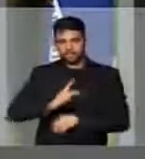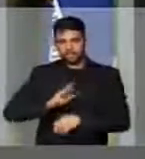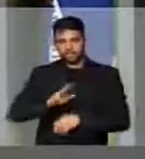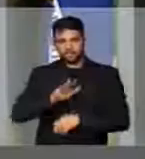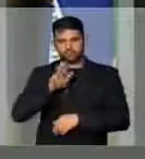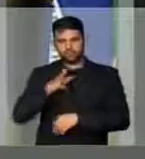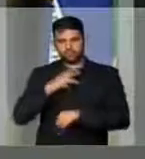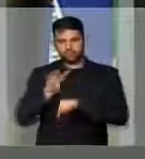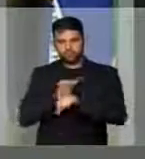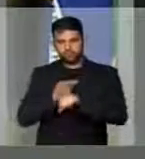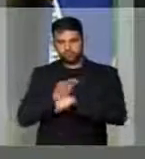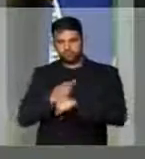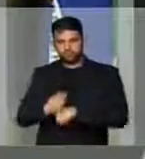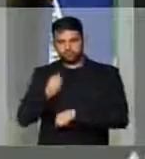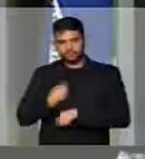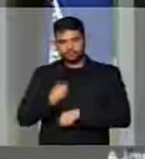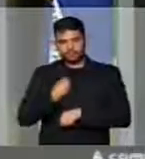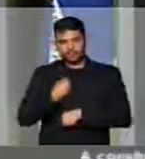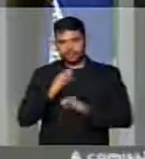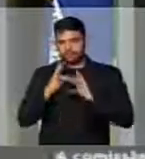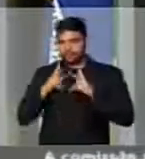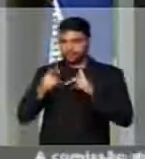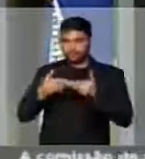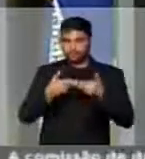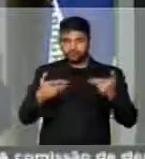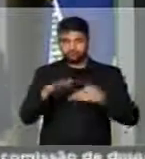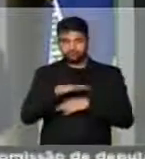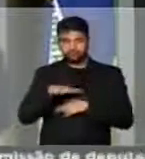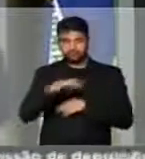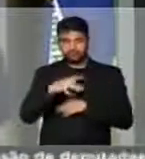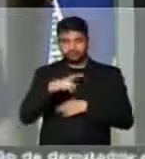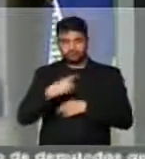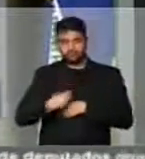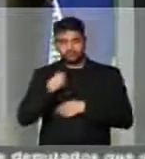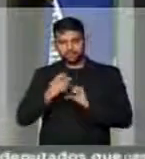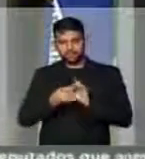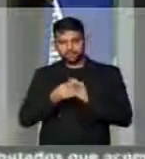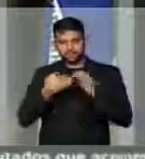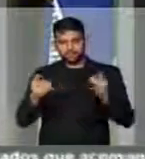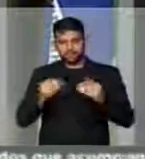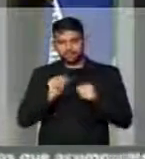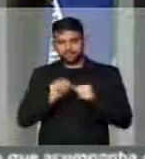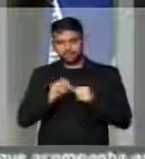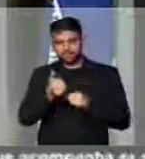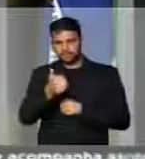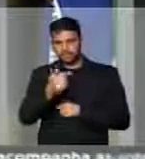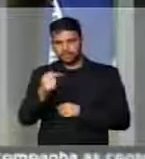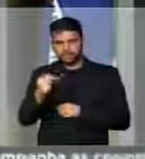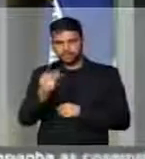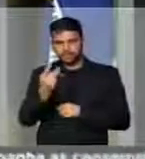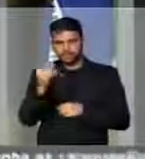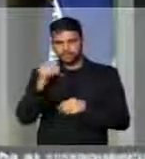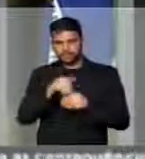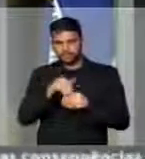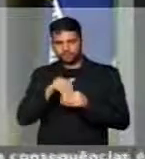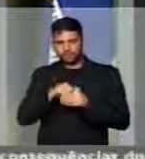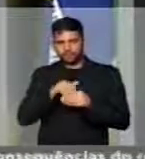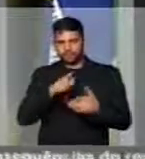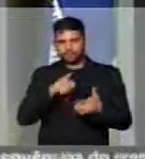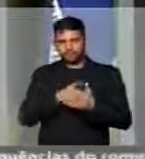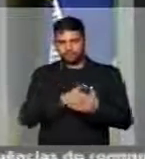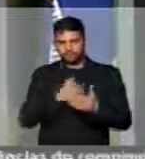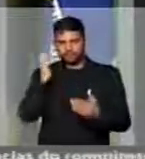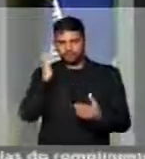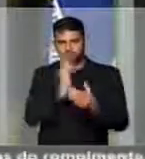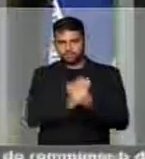Lula buscar obter, por todos os meios, à sua disposição, os 171 votos para barrar aqui